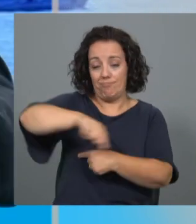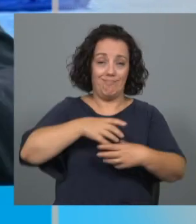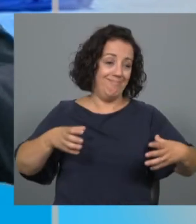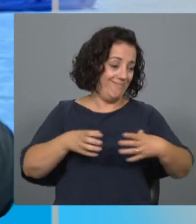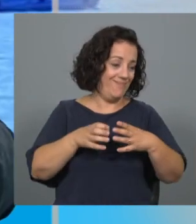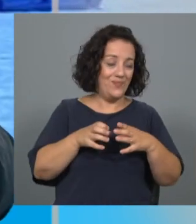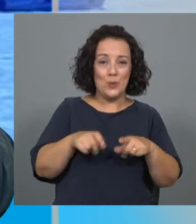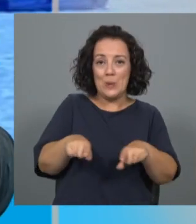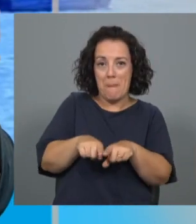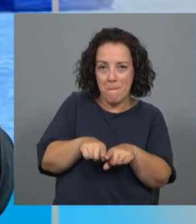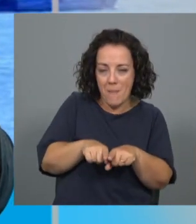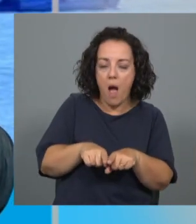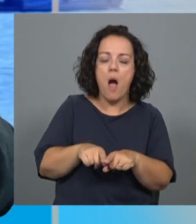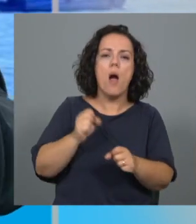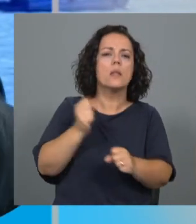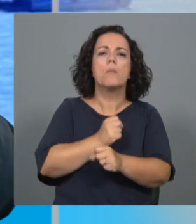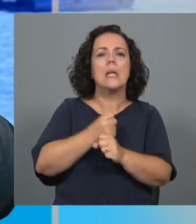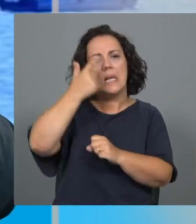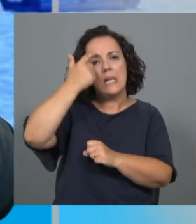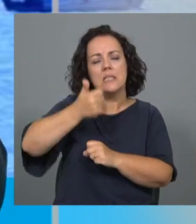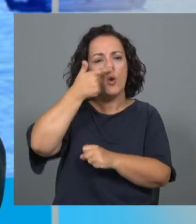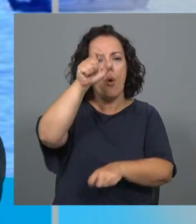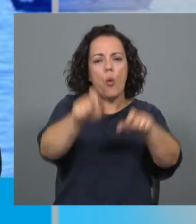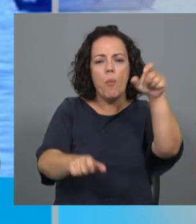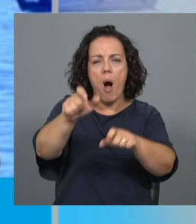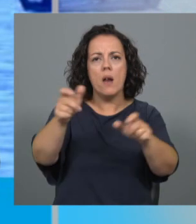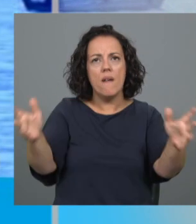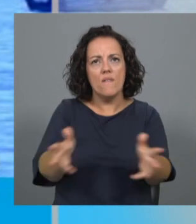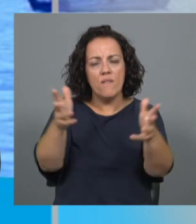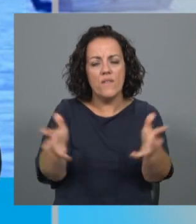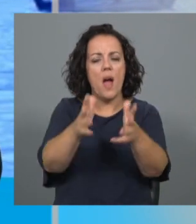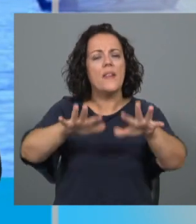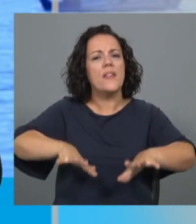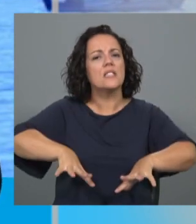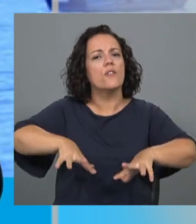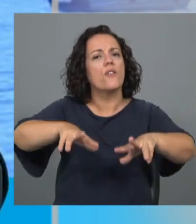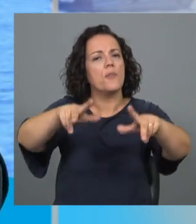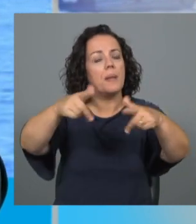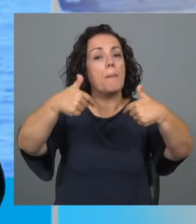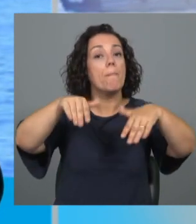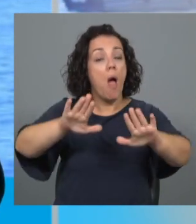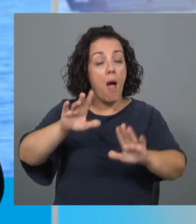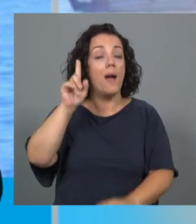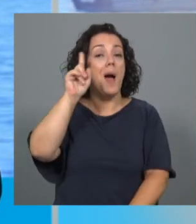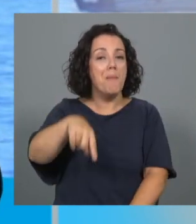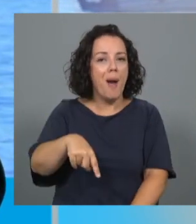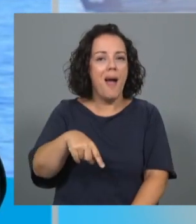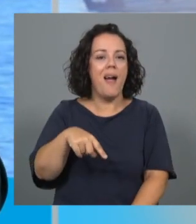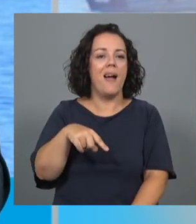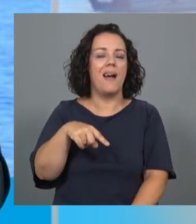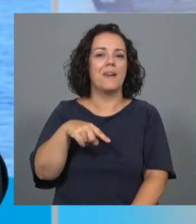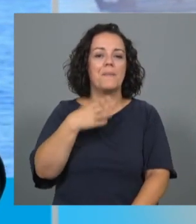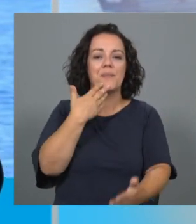trabalhavam na promoção humana, no desenvolvimento, e uma das coisas era aumentar